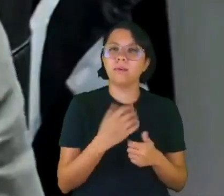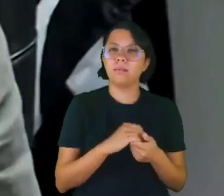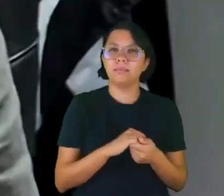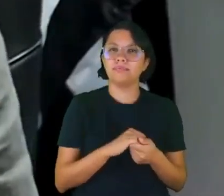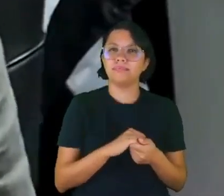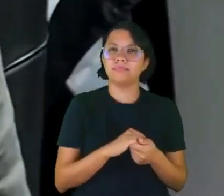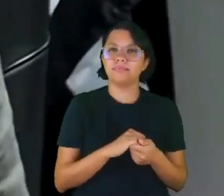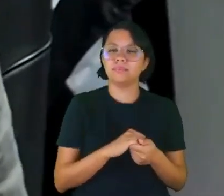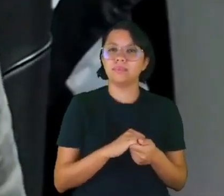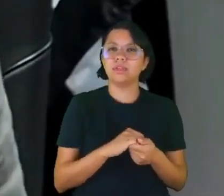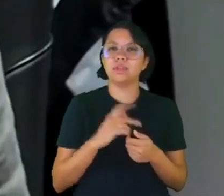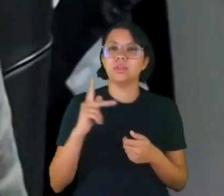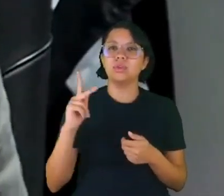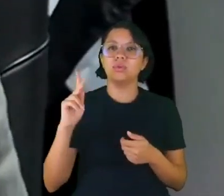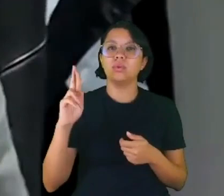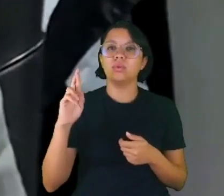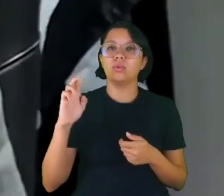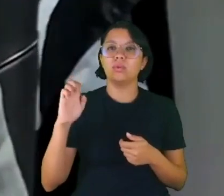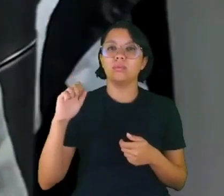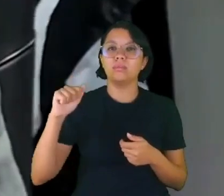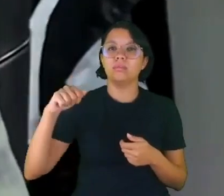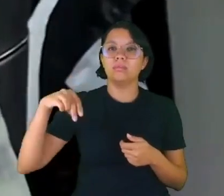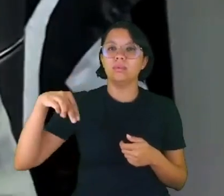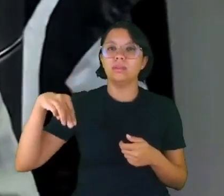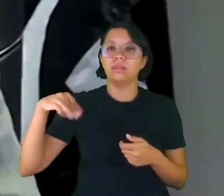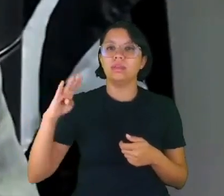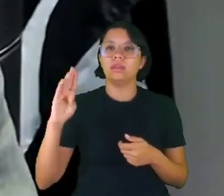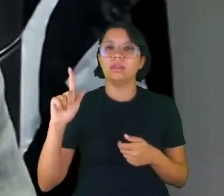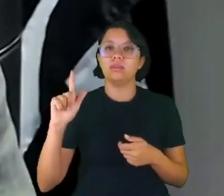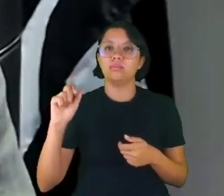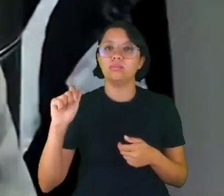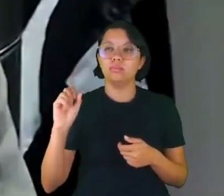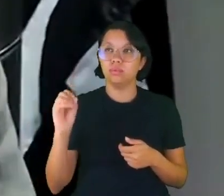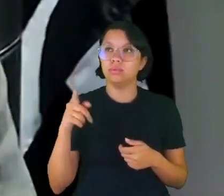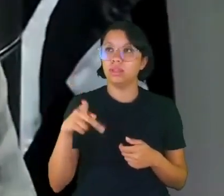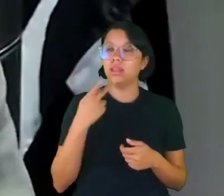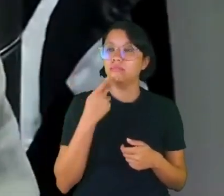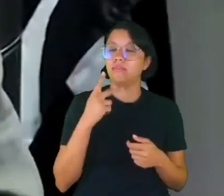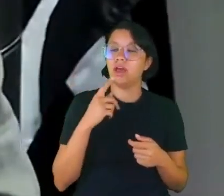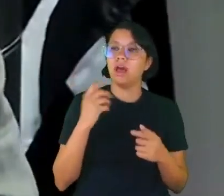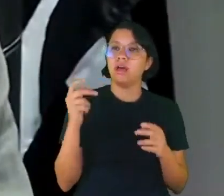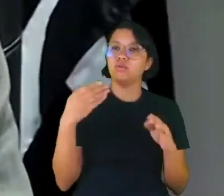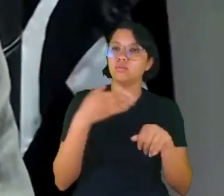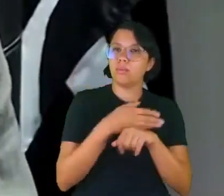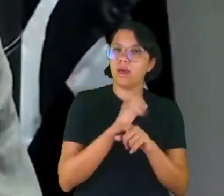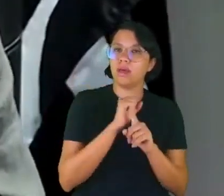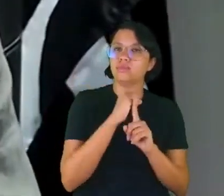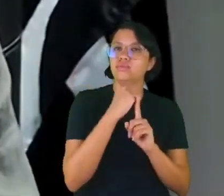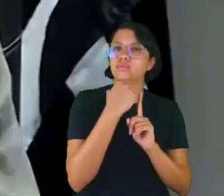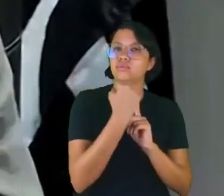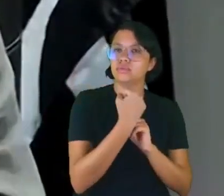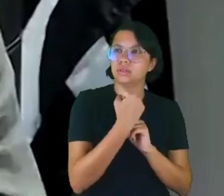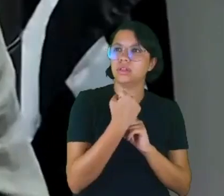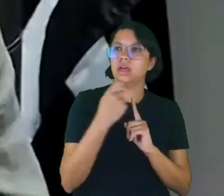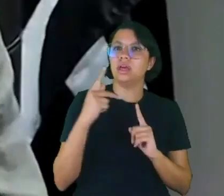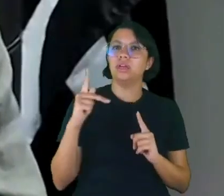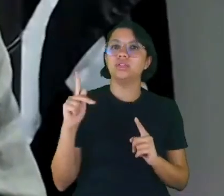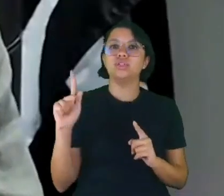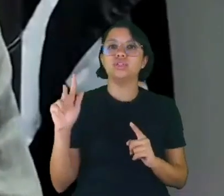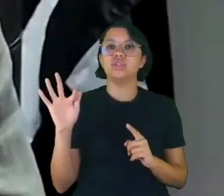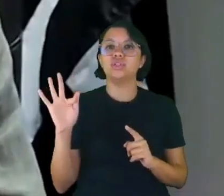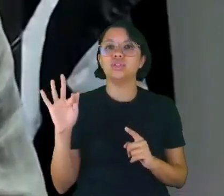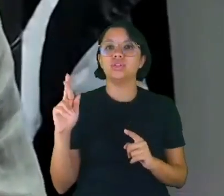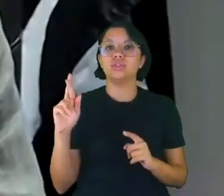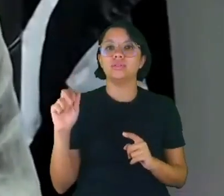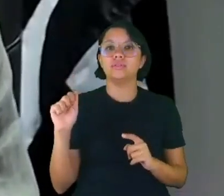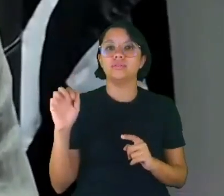boa que no preâmbulo dela está escrito que nós fazemos parte de uma sociedade fraterna. Nada melhor do que se viver numa sociedade